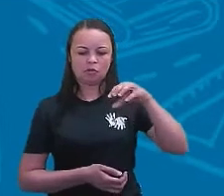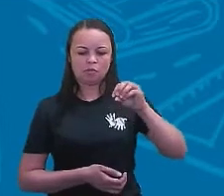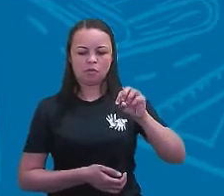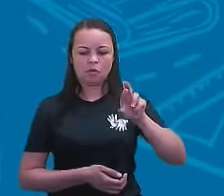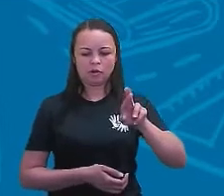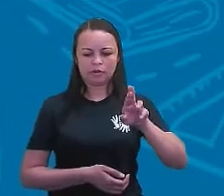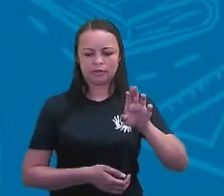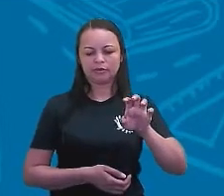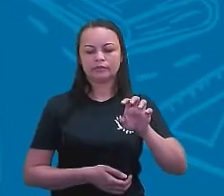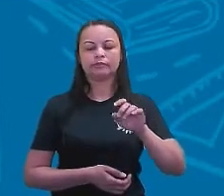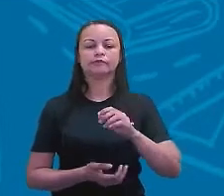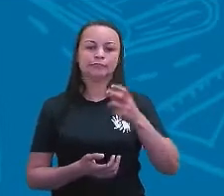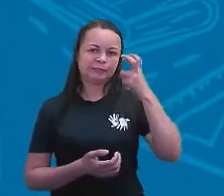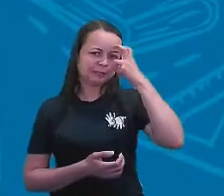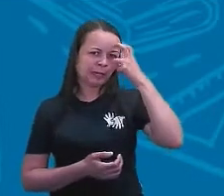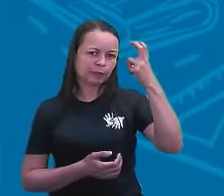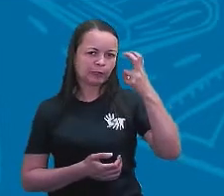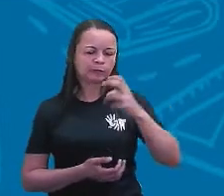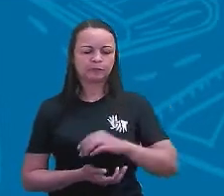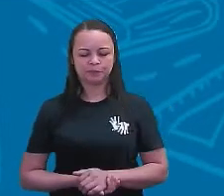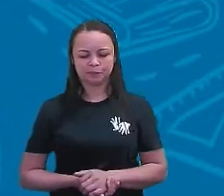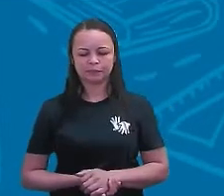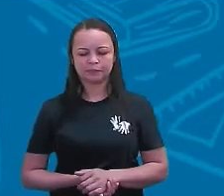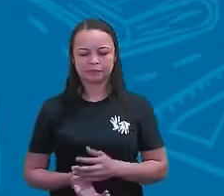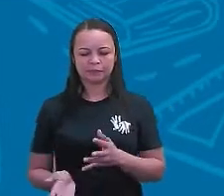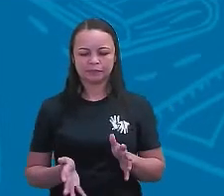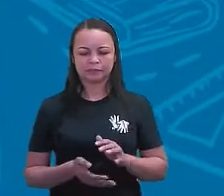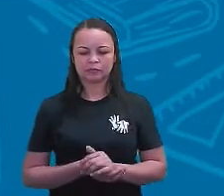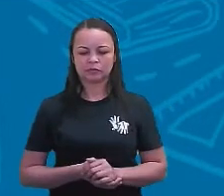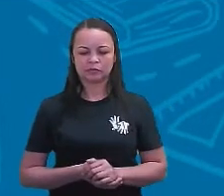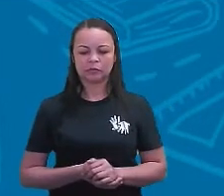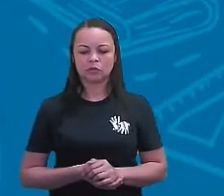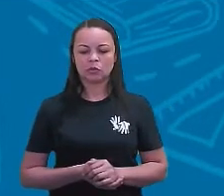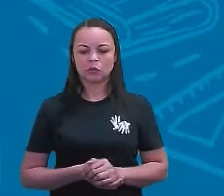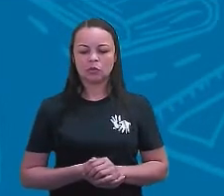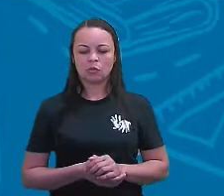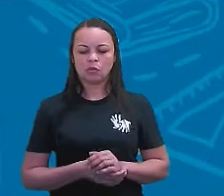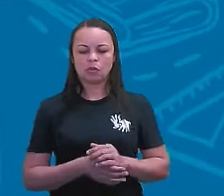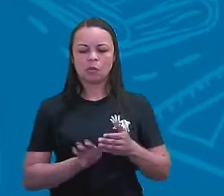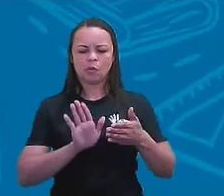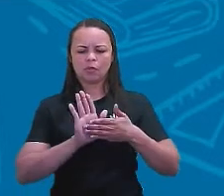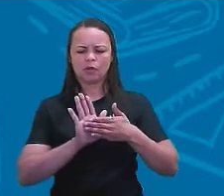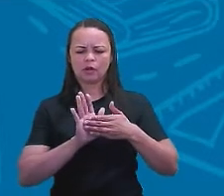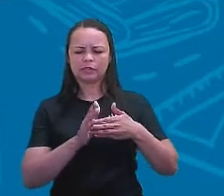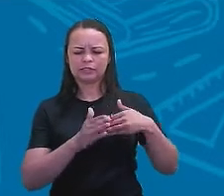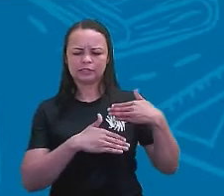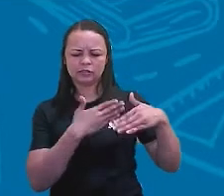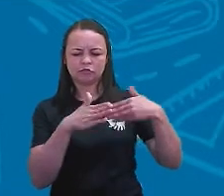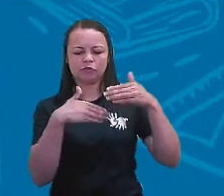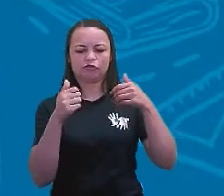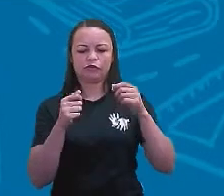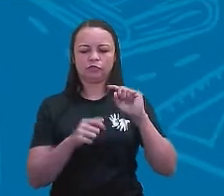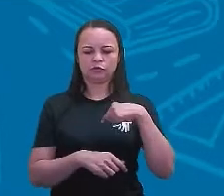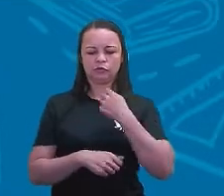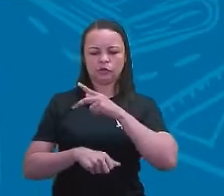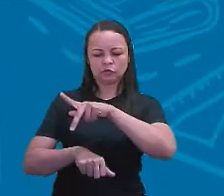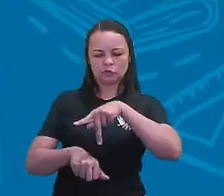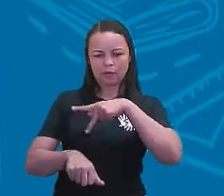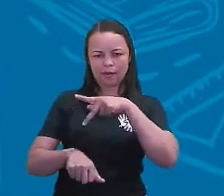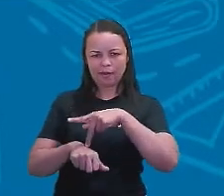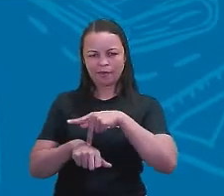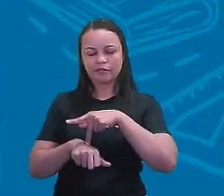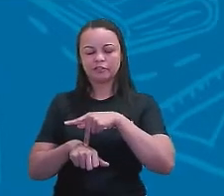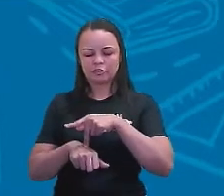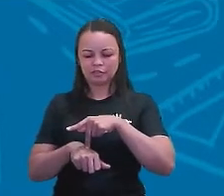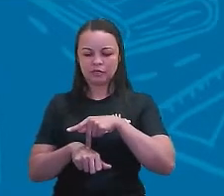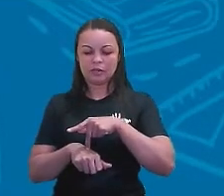than. The program developed in your country is more interesting than the foreign one.